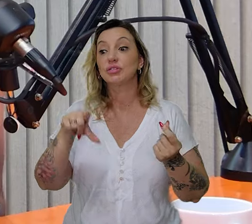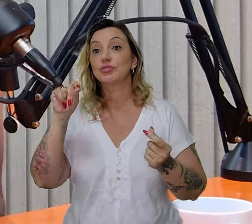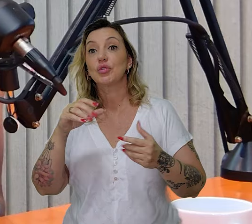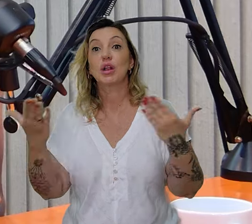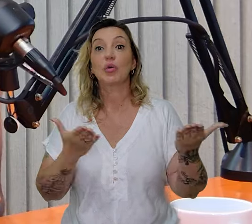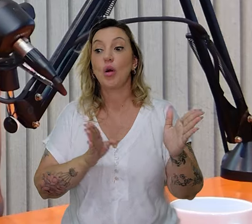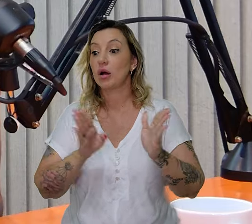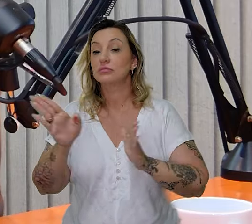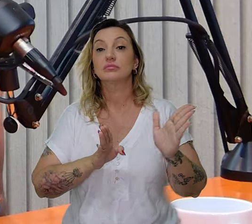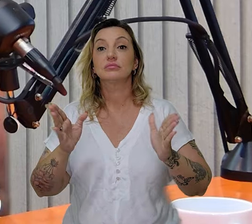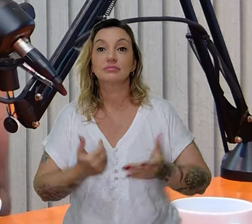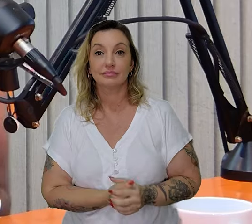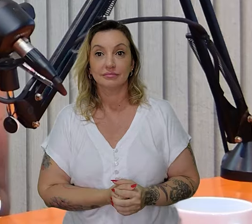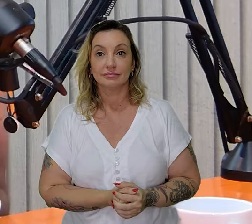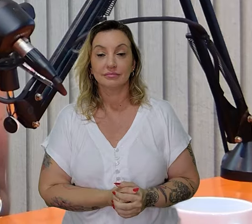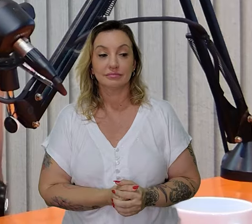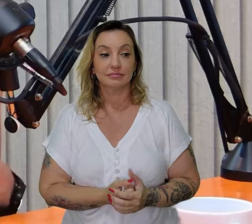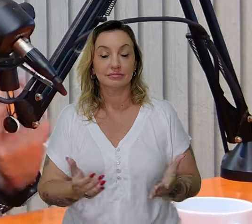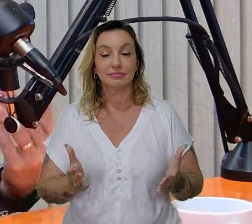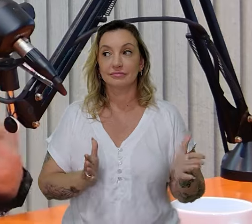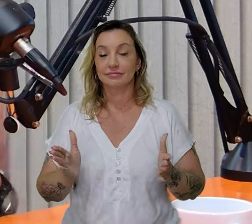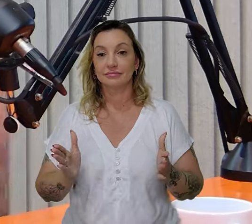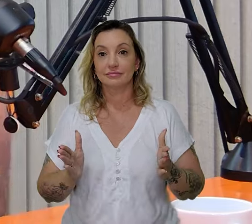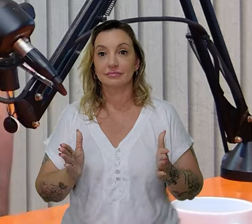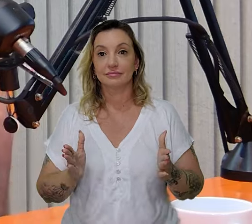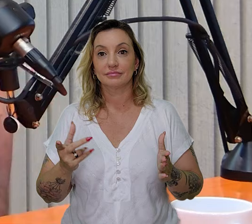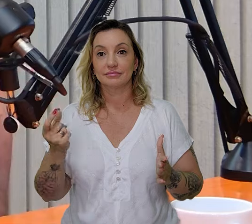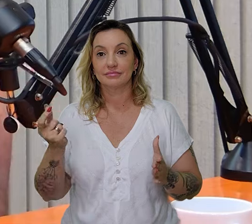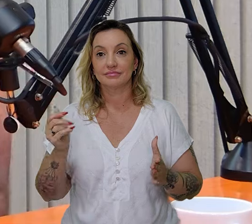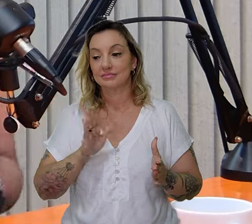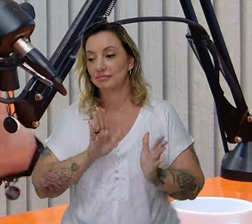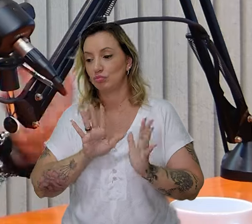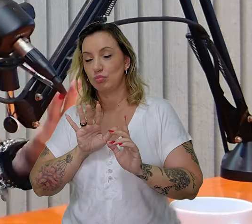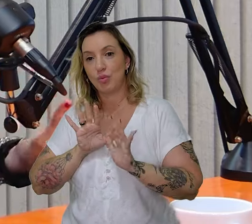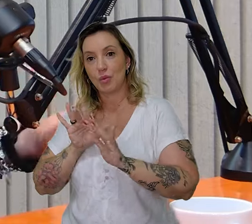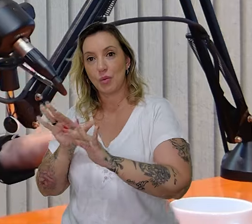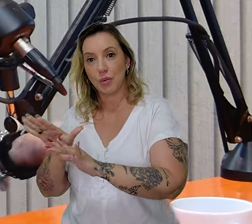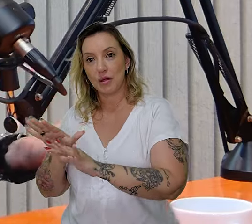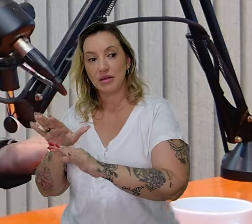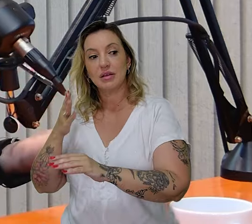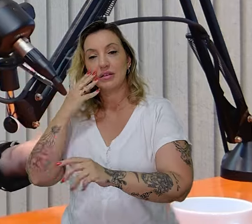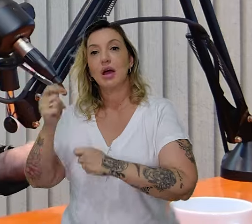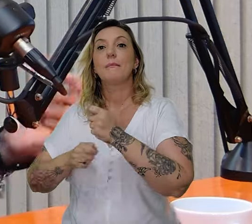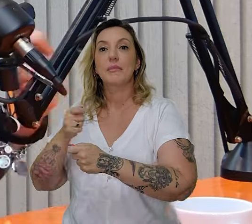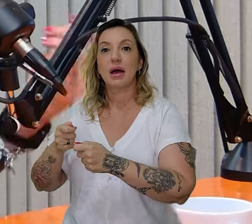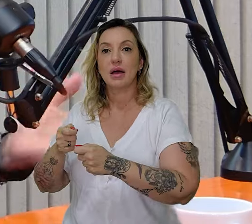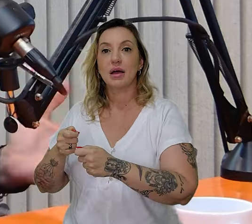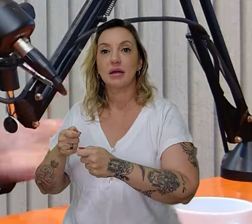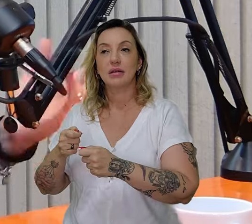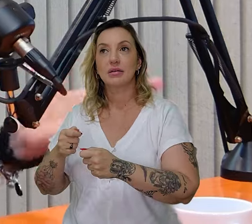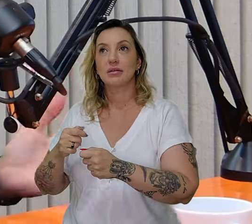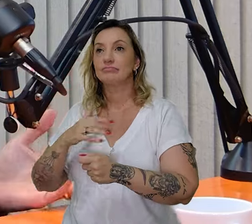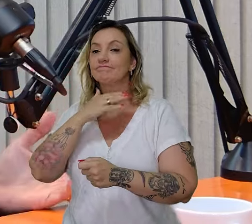escolher para que lado você vai e aí eles ficam a maior parte vai para ganhar dinheiro porque você sabe que você vai ter conta para pagar Mas a